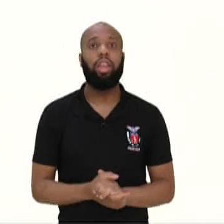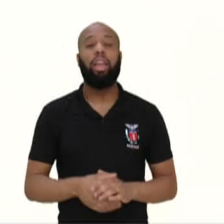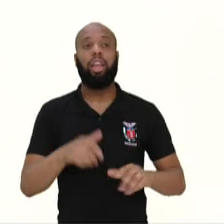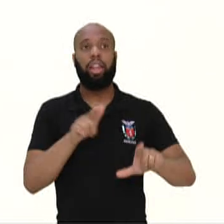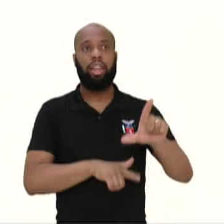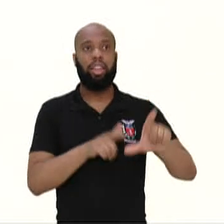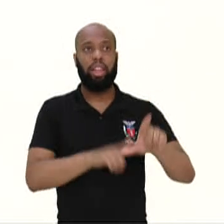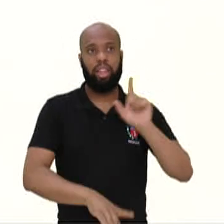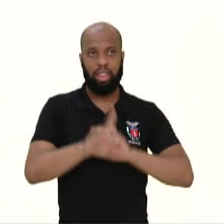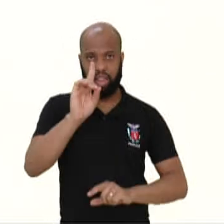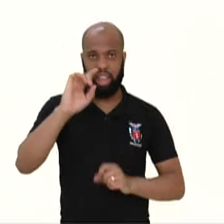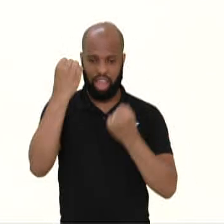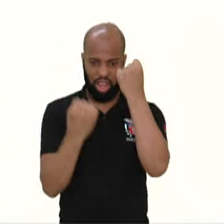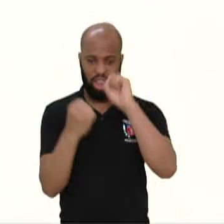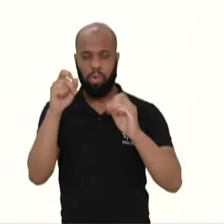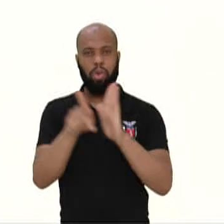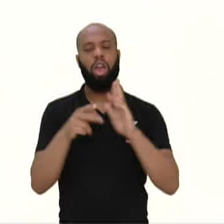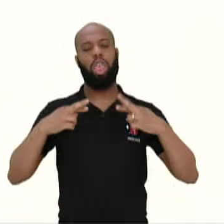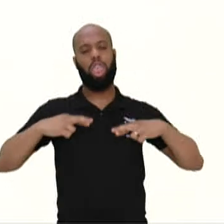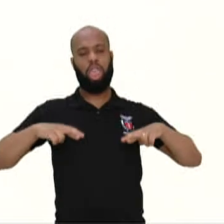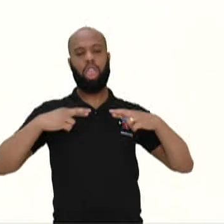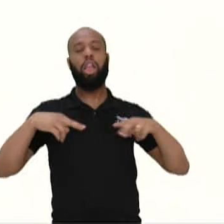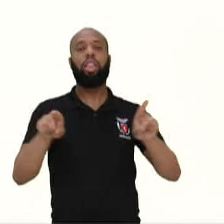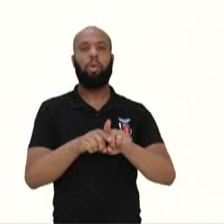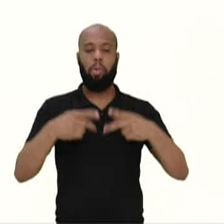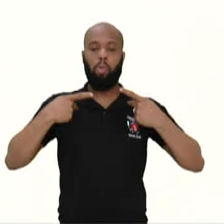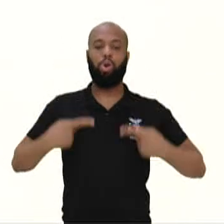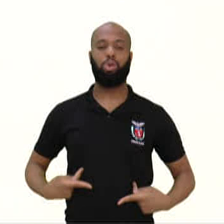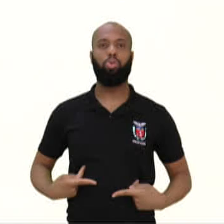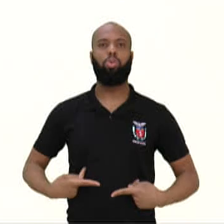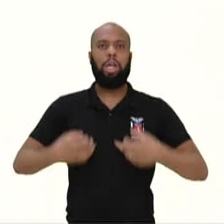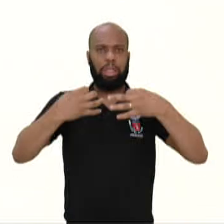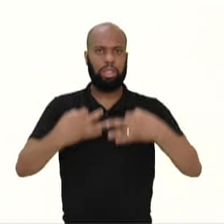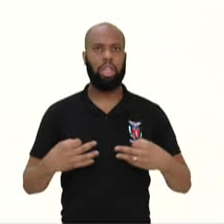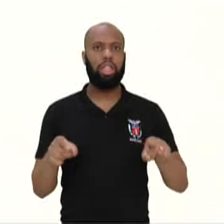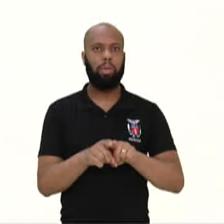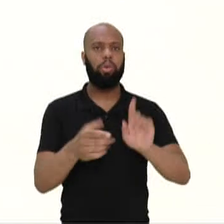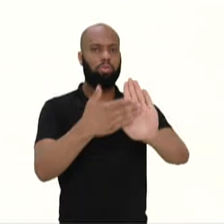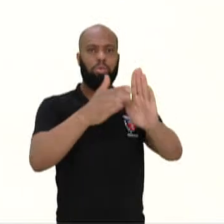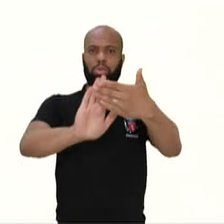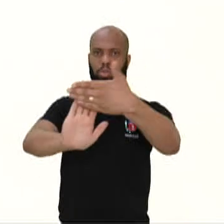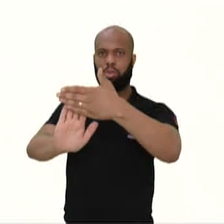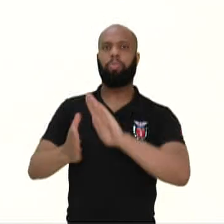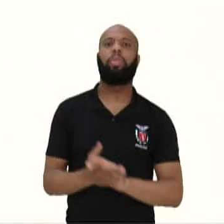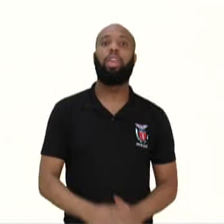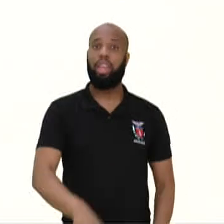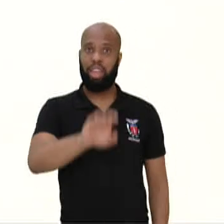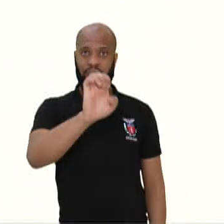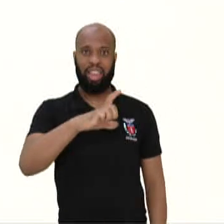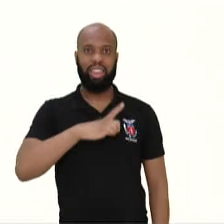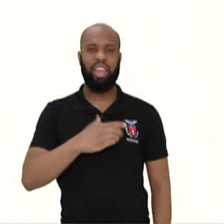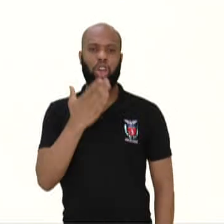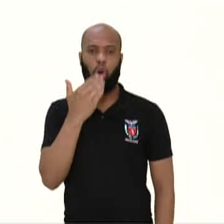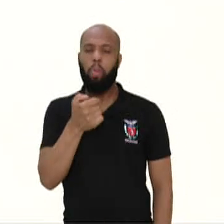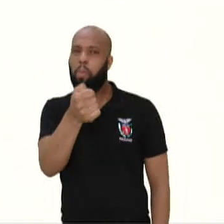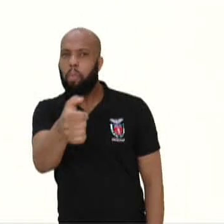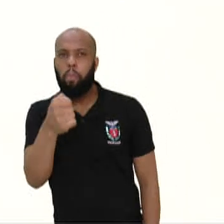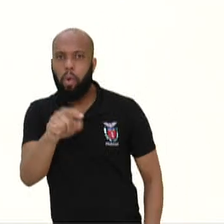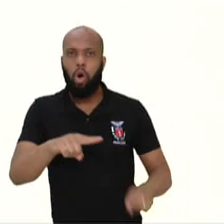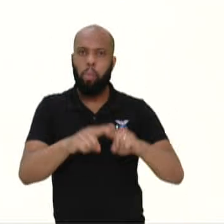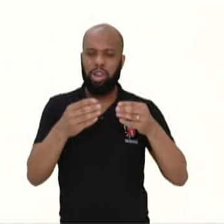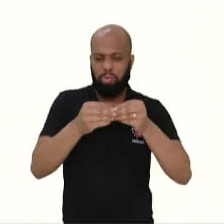D, exercícios de relaxamento, reeducação postural e alongamento. E letra E, dietas que preconizam a